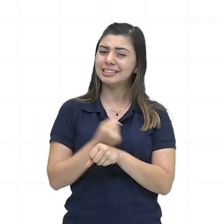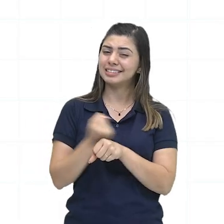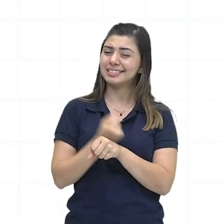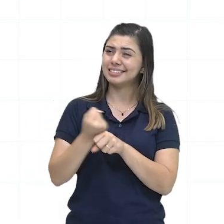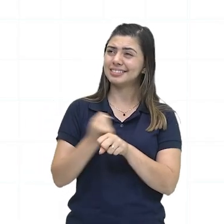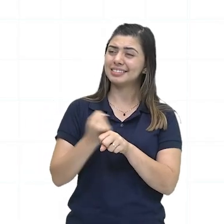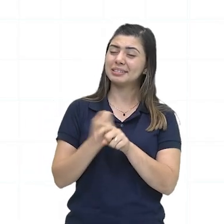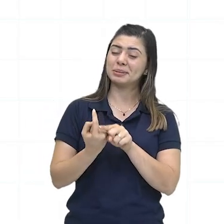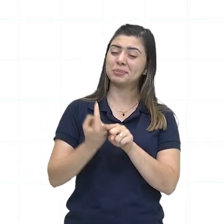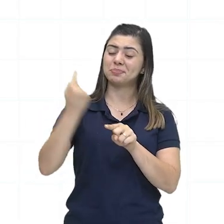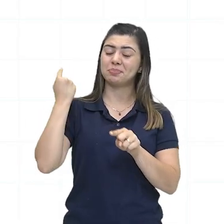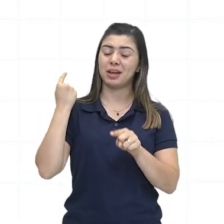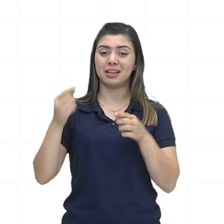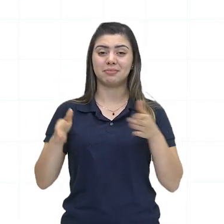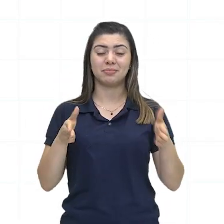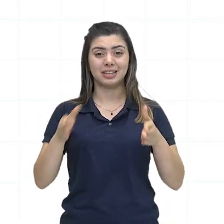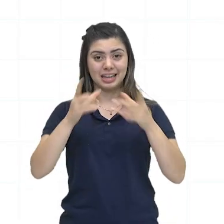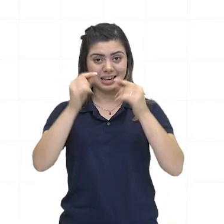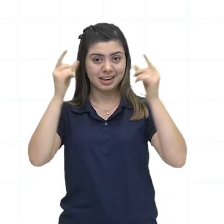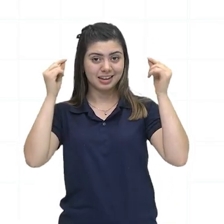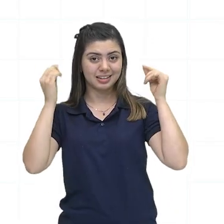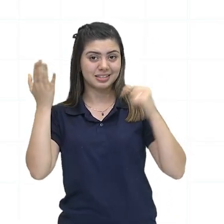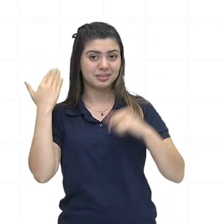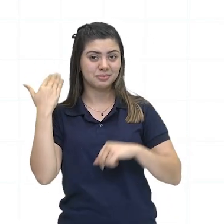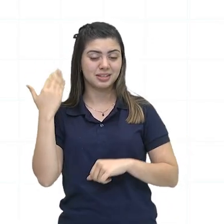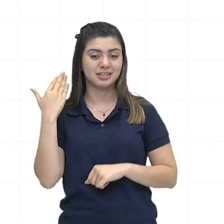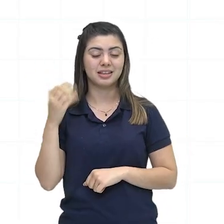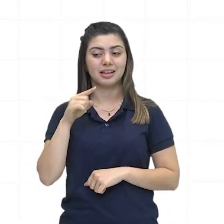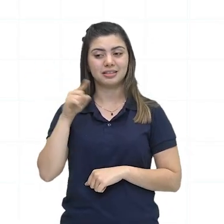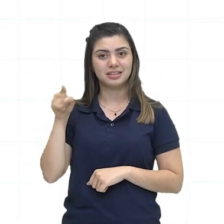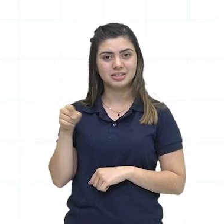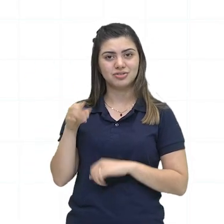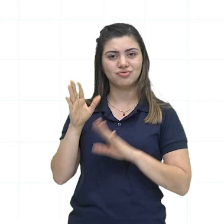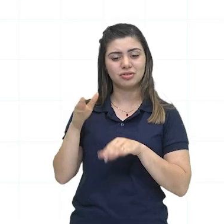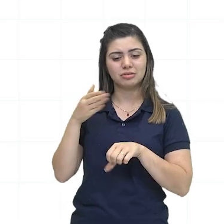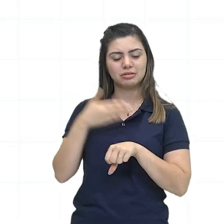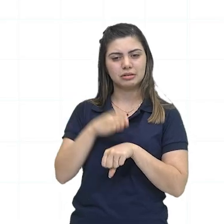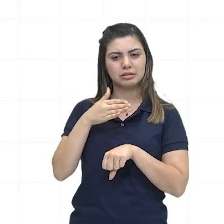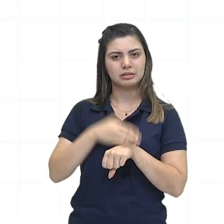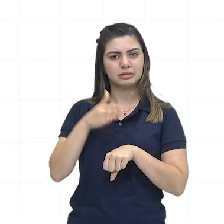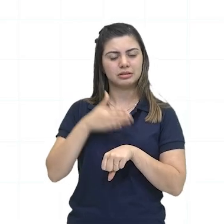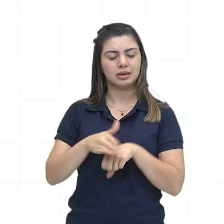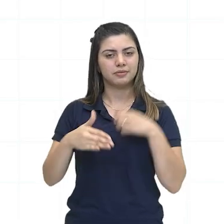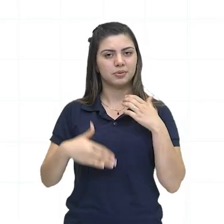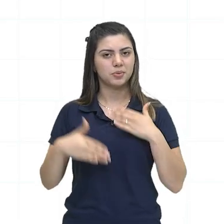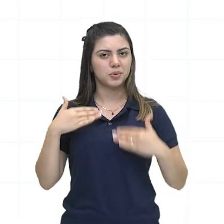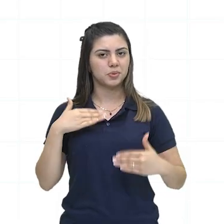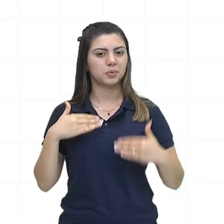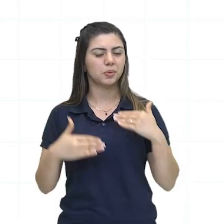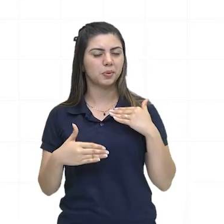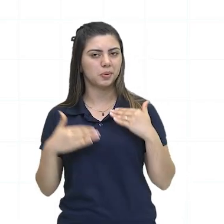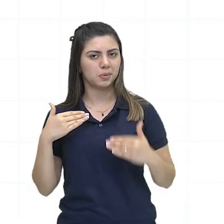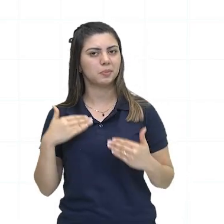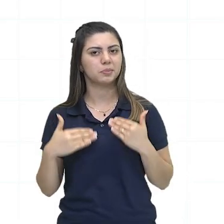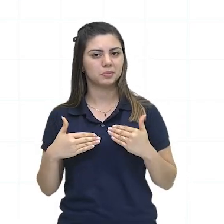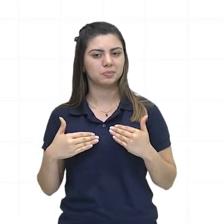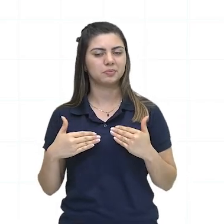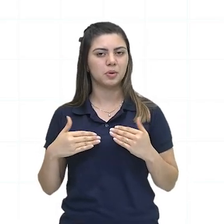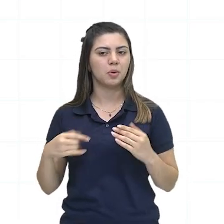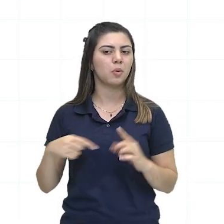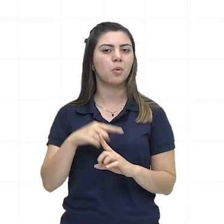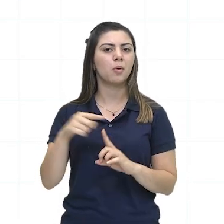tempos da Grécia Antiga, onde os gregos praticavam vários exercícios físicos como forma